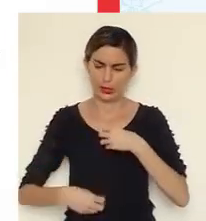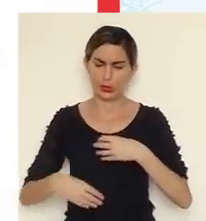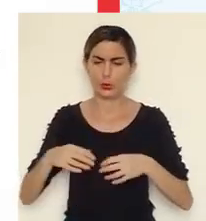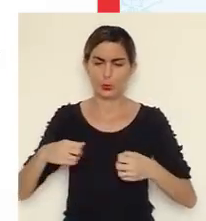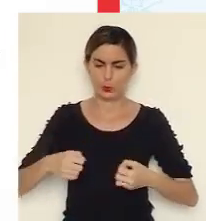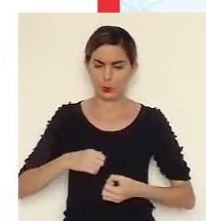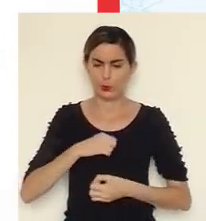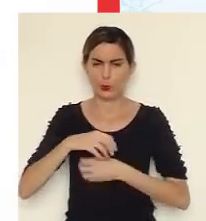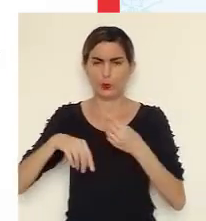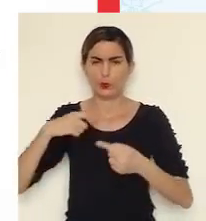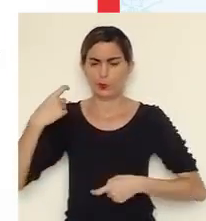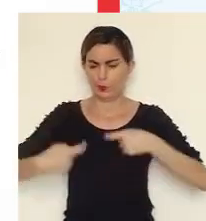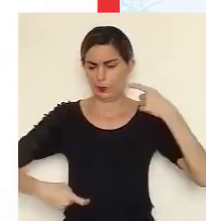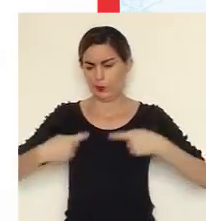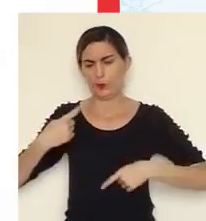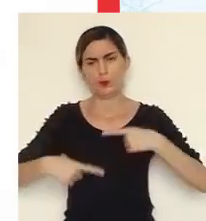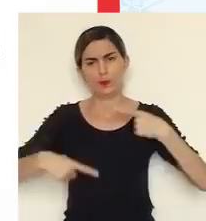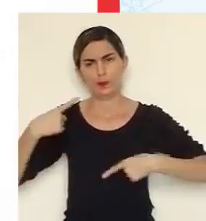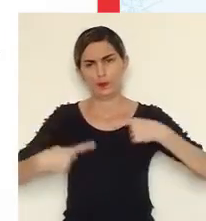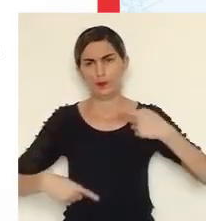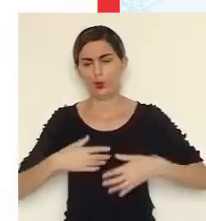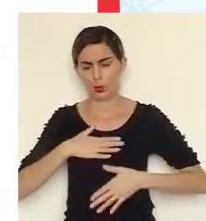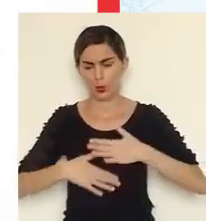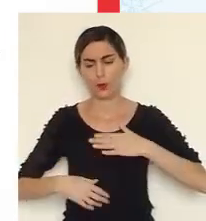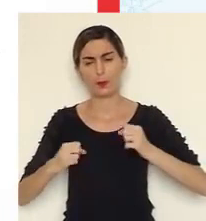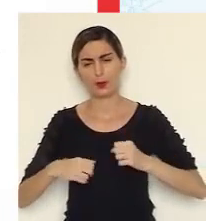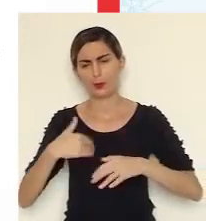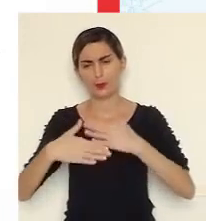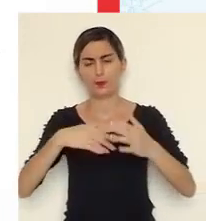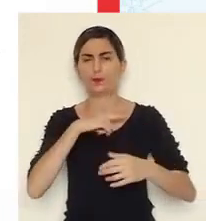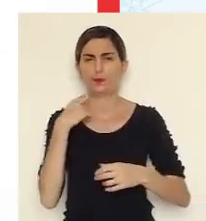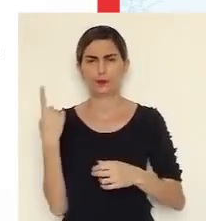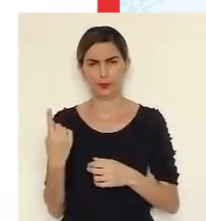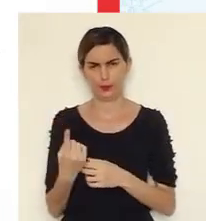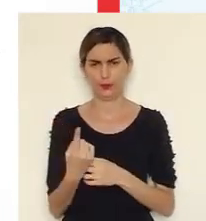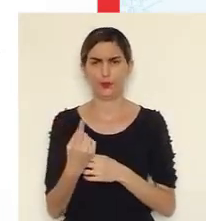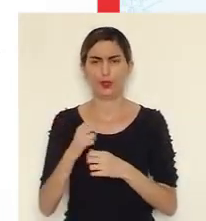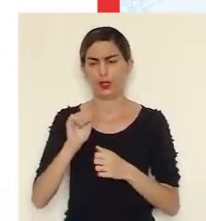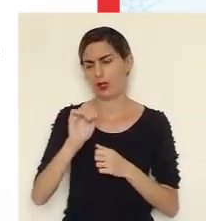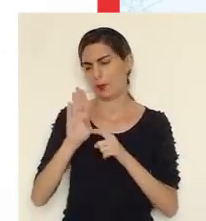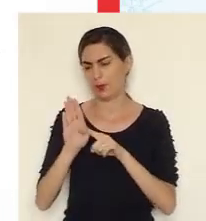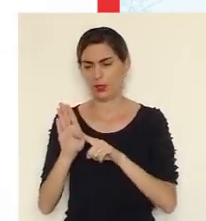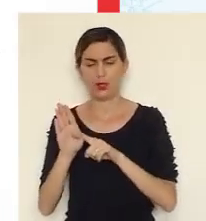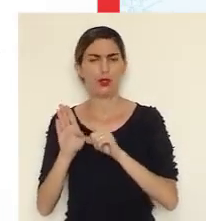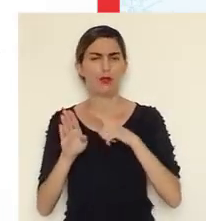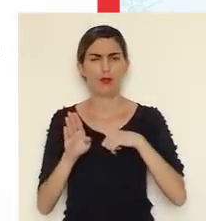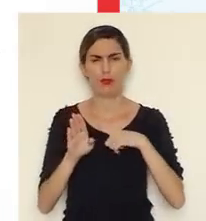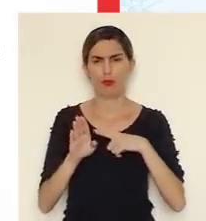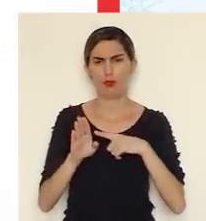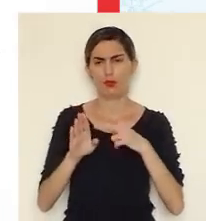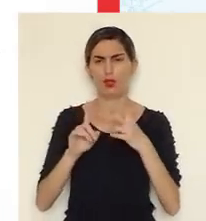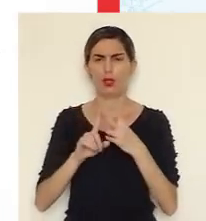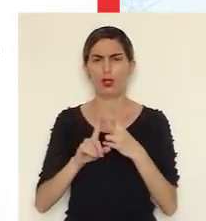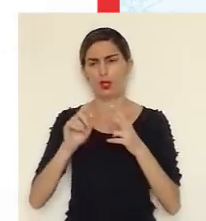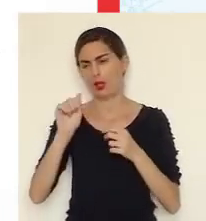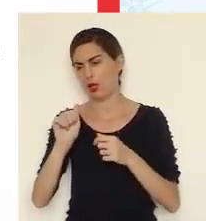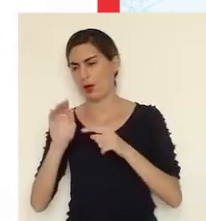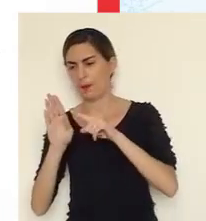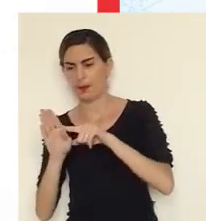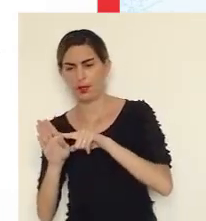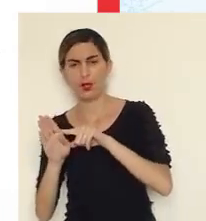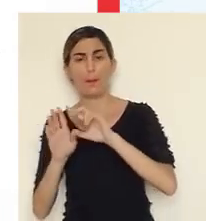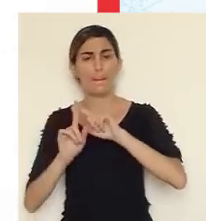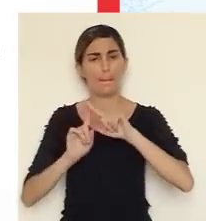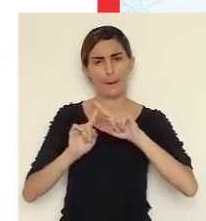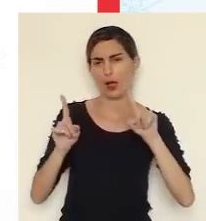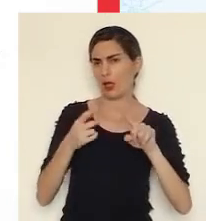anti-A provocarão uma reação imune, podendo levar à morte. Os indivíduos AB possuem os antígenos